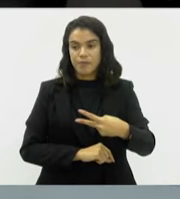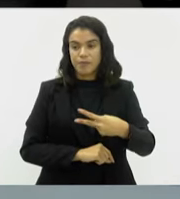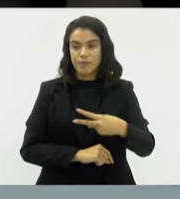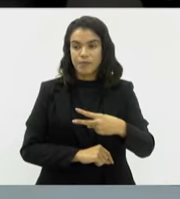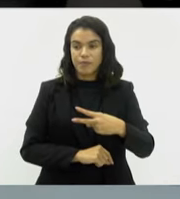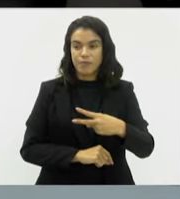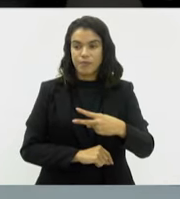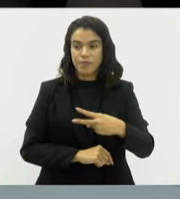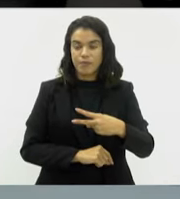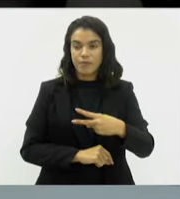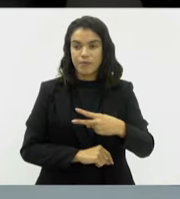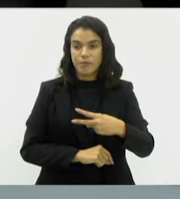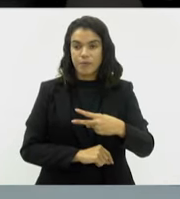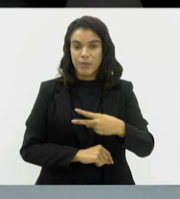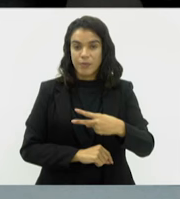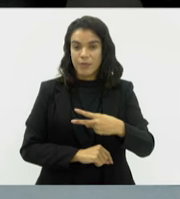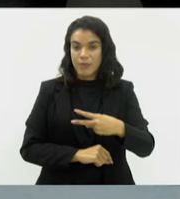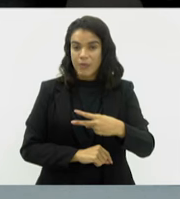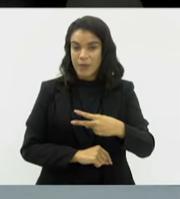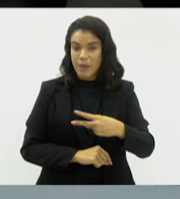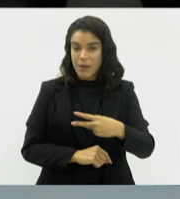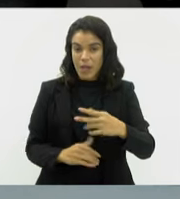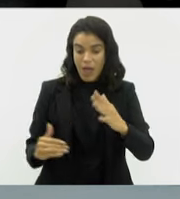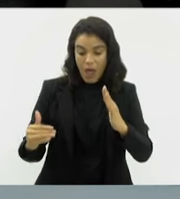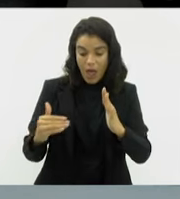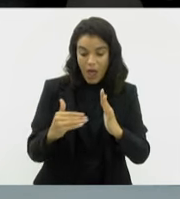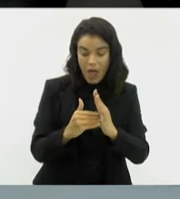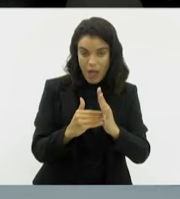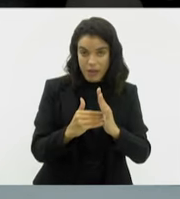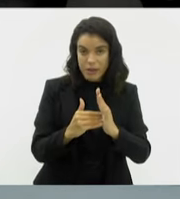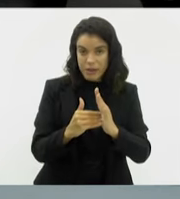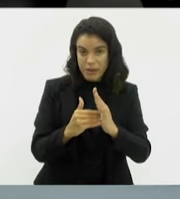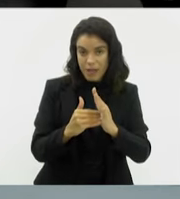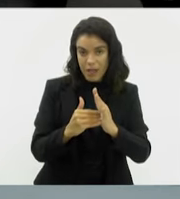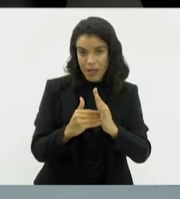Que, até a presente data,